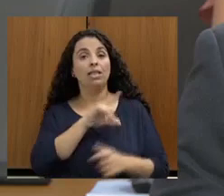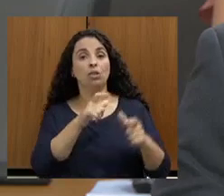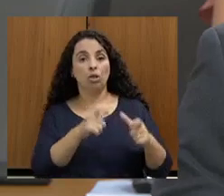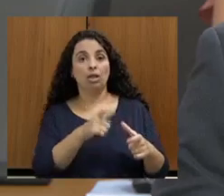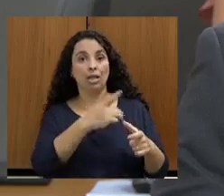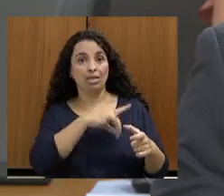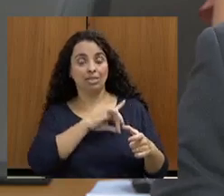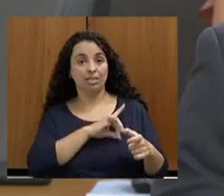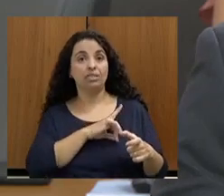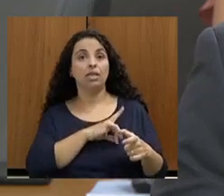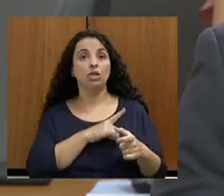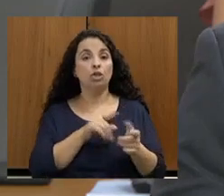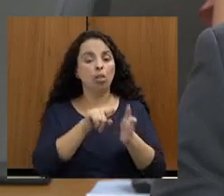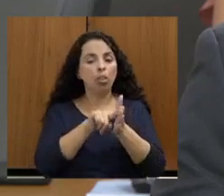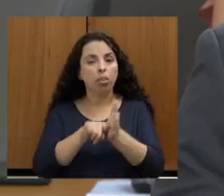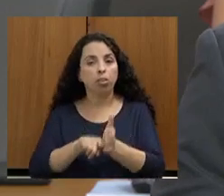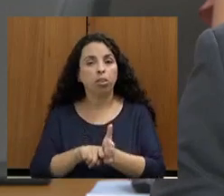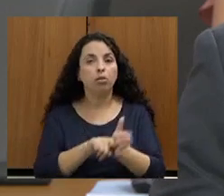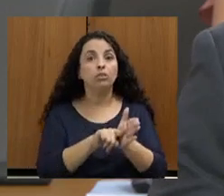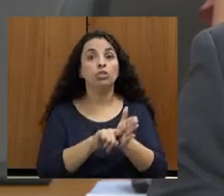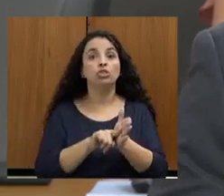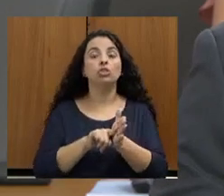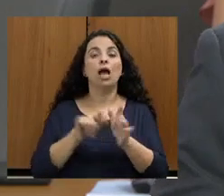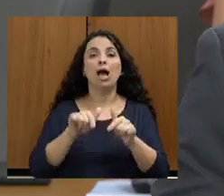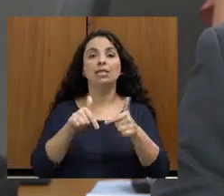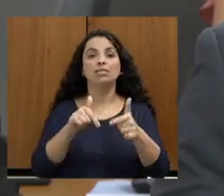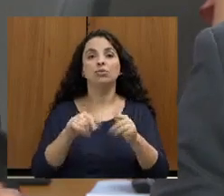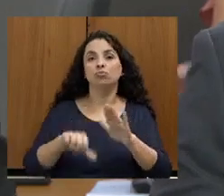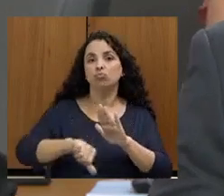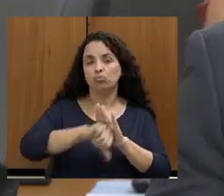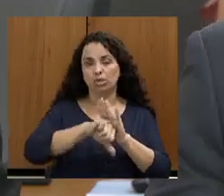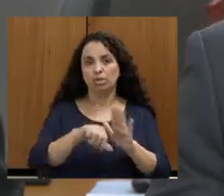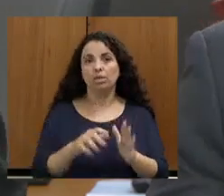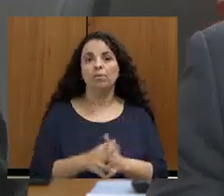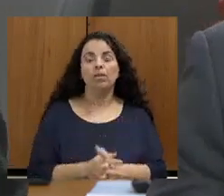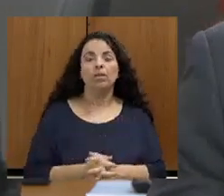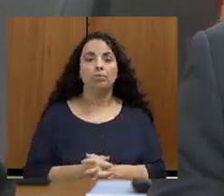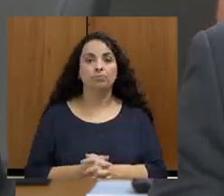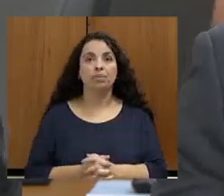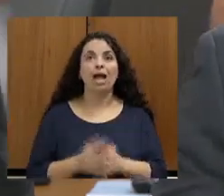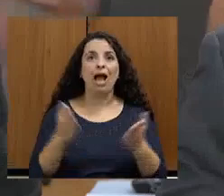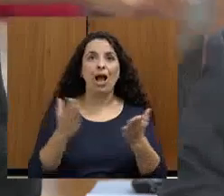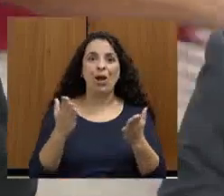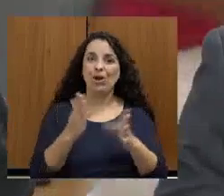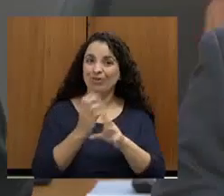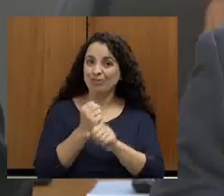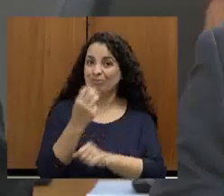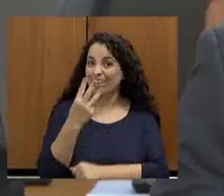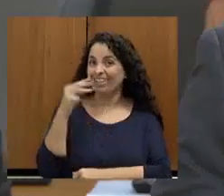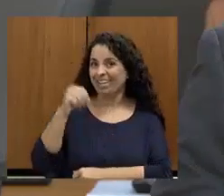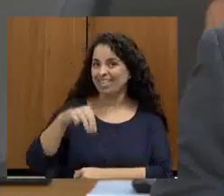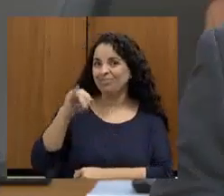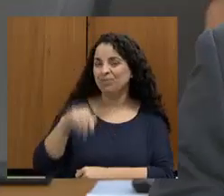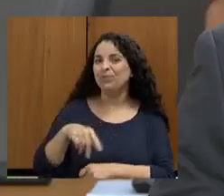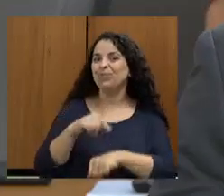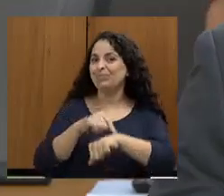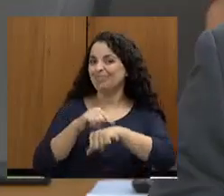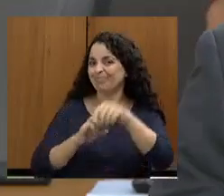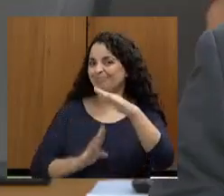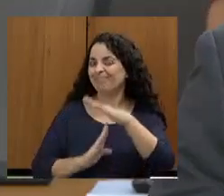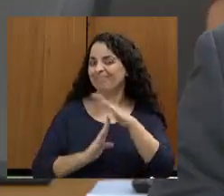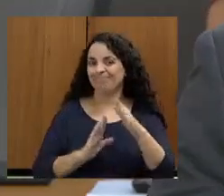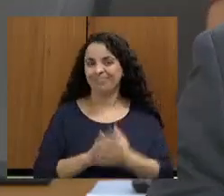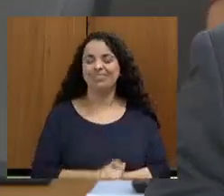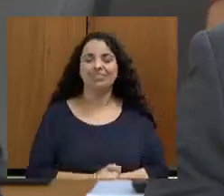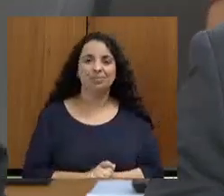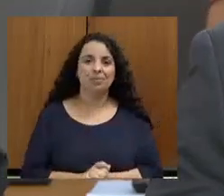Apuração de Ato Infracional. Agora, nós vamos marcar os três minutos, porque temos muitos convidados e ainda vamos ouvir aqui parte do público. Por